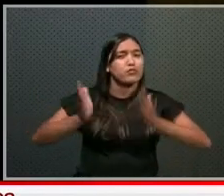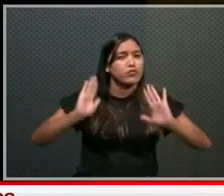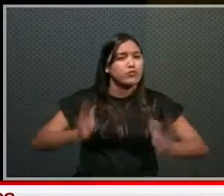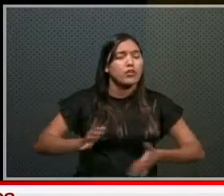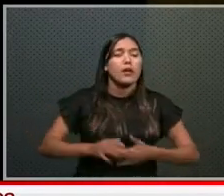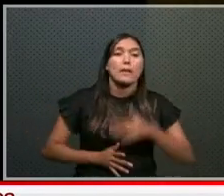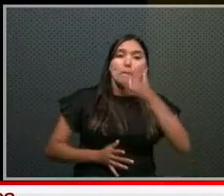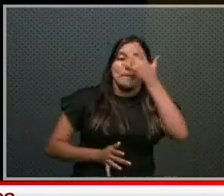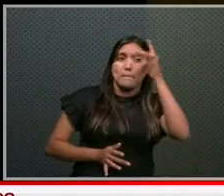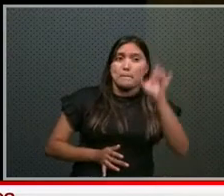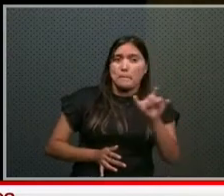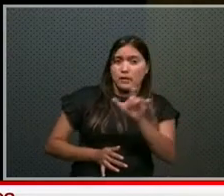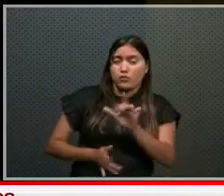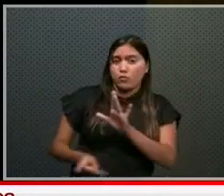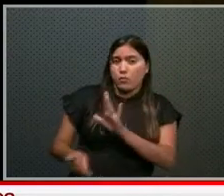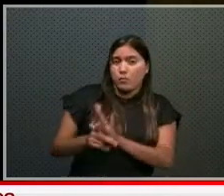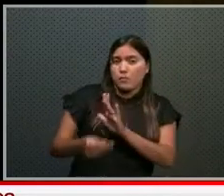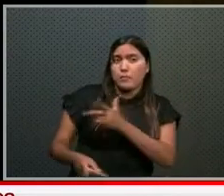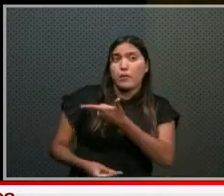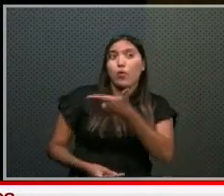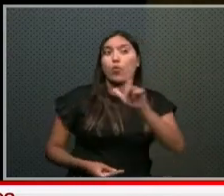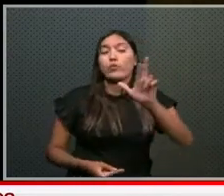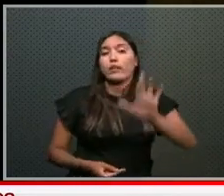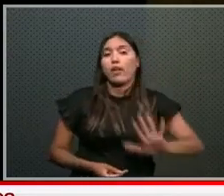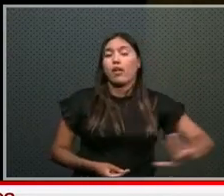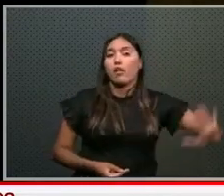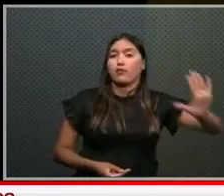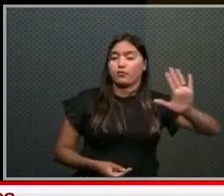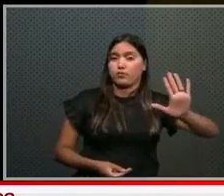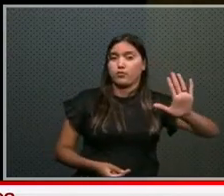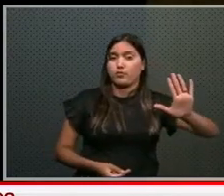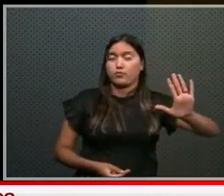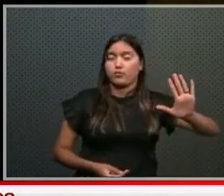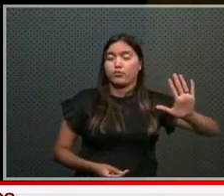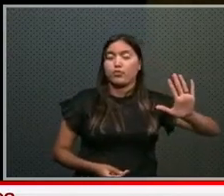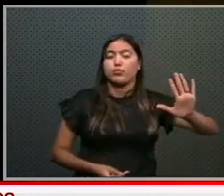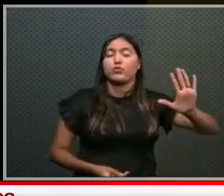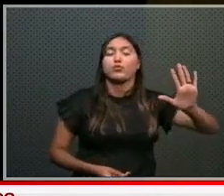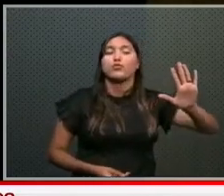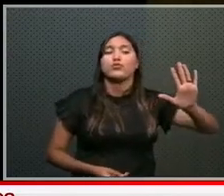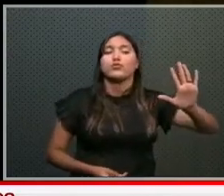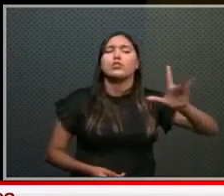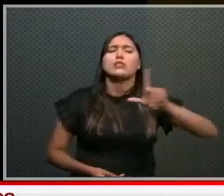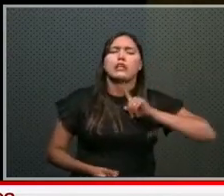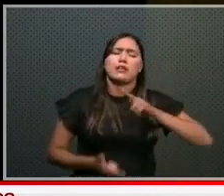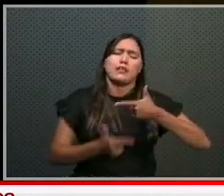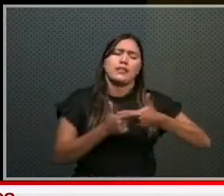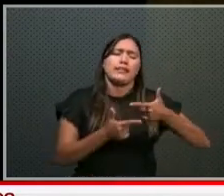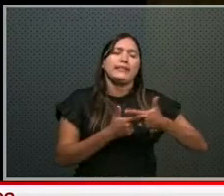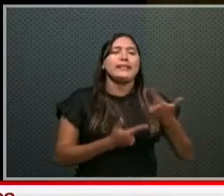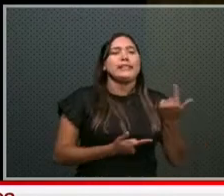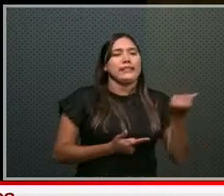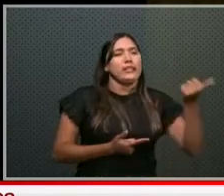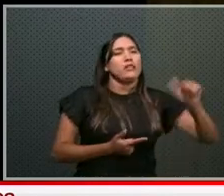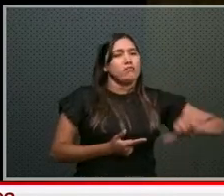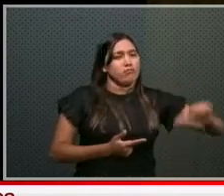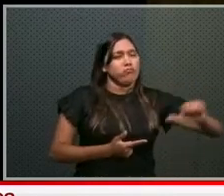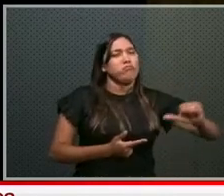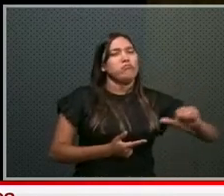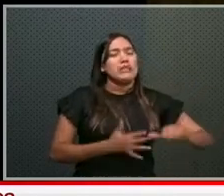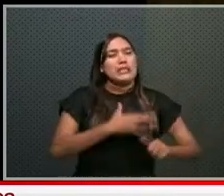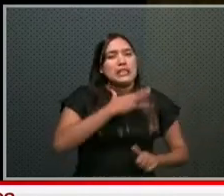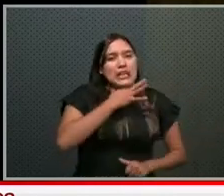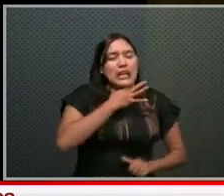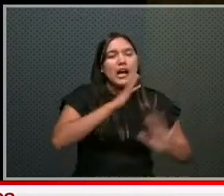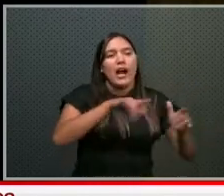pessoas oriundas e outras regiões com Claros problemas financeiros e que viu na nossa